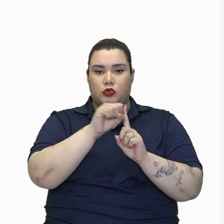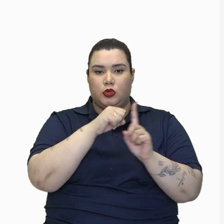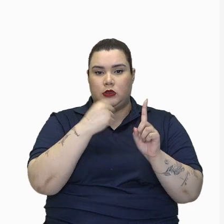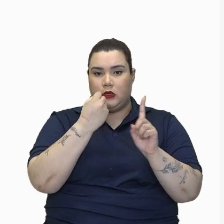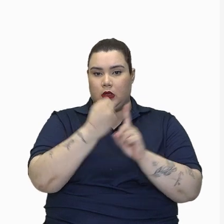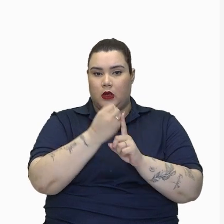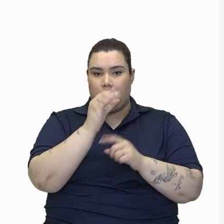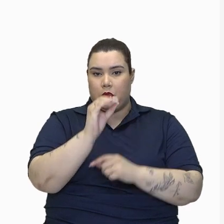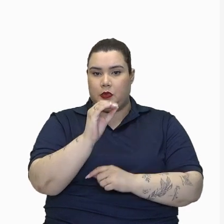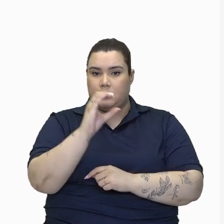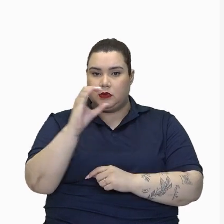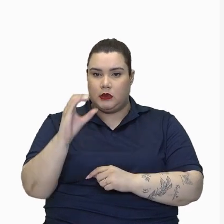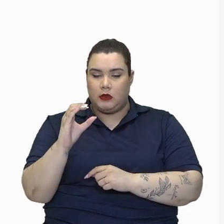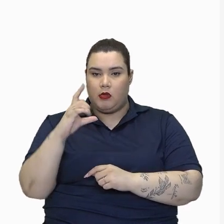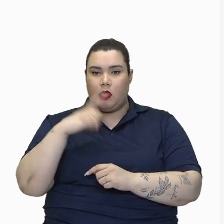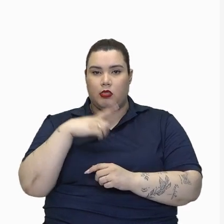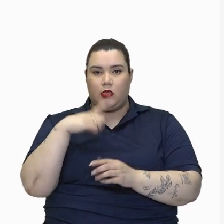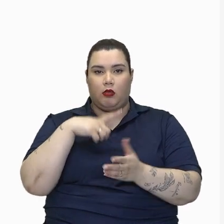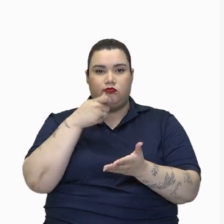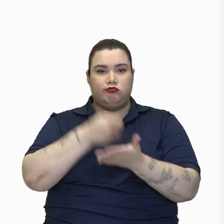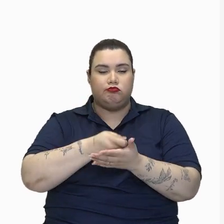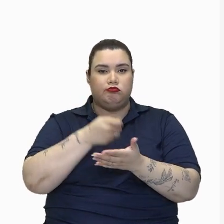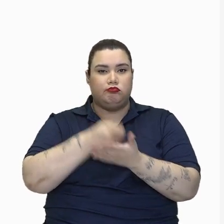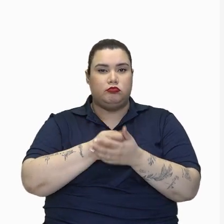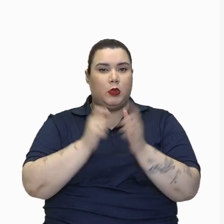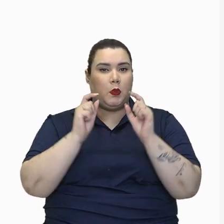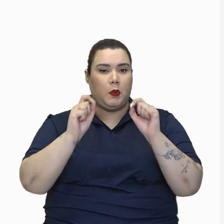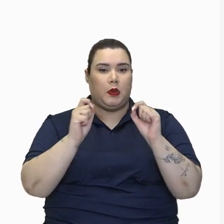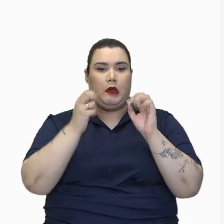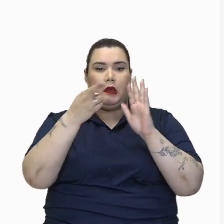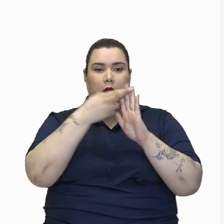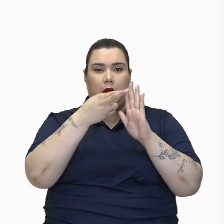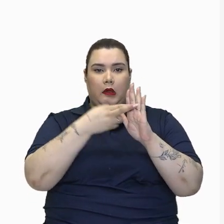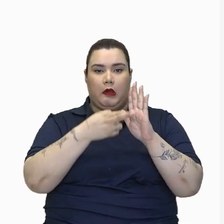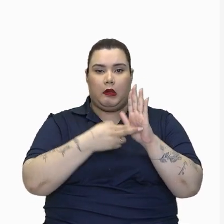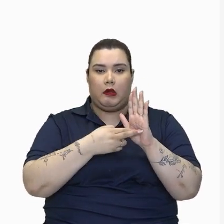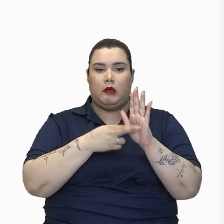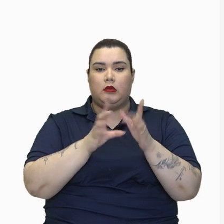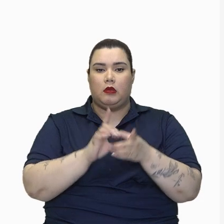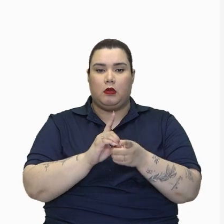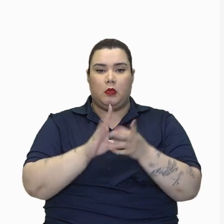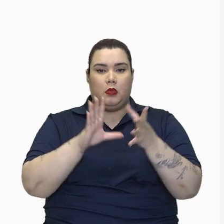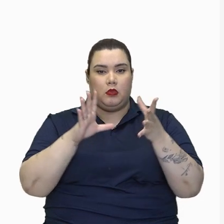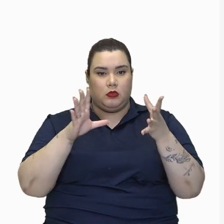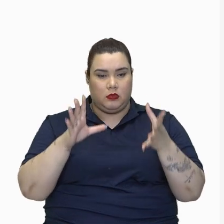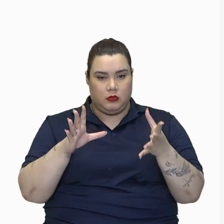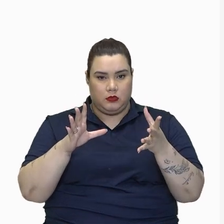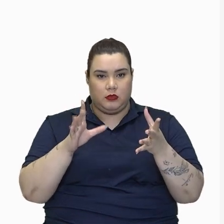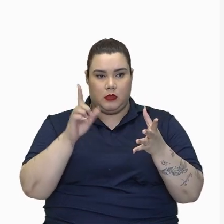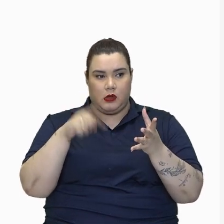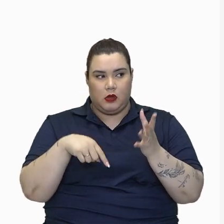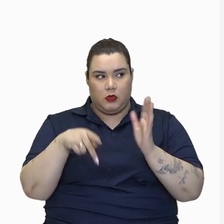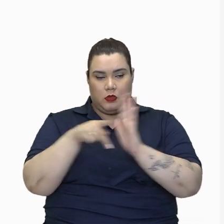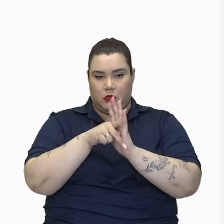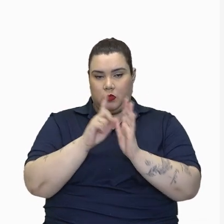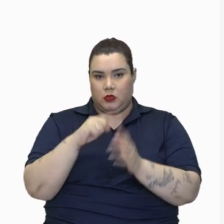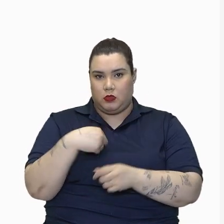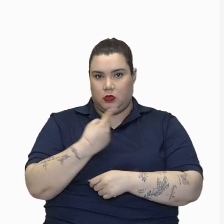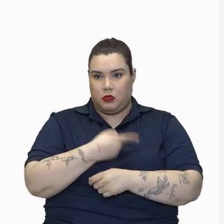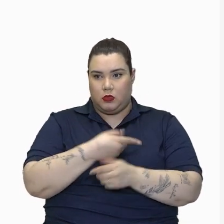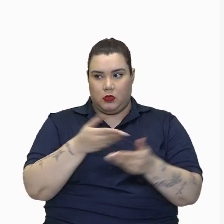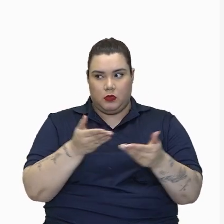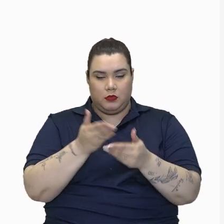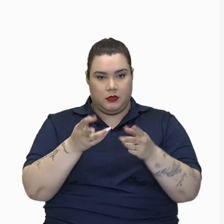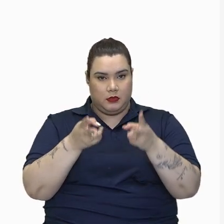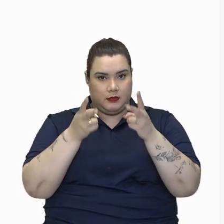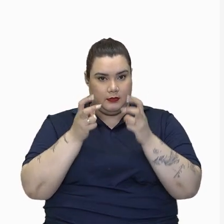ocidentais que consolidaram regimes democráticos como é o nosso caso, por si